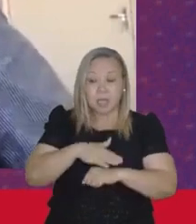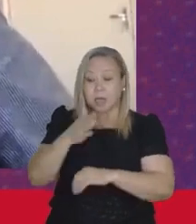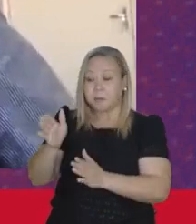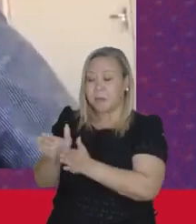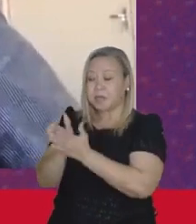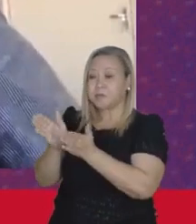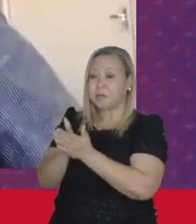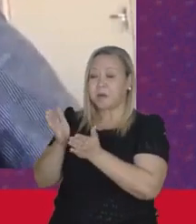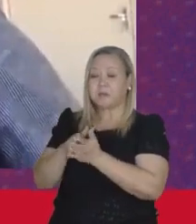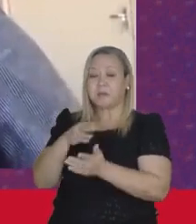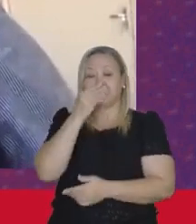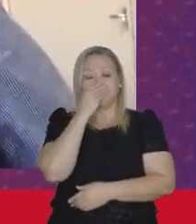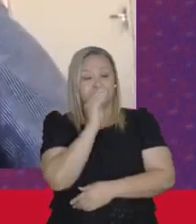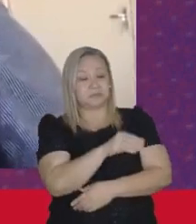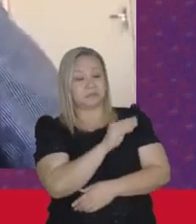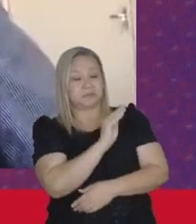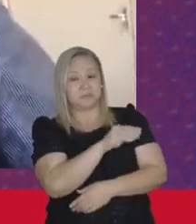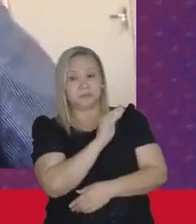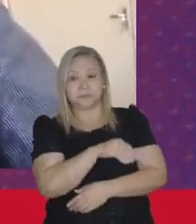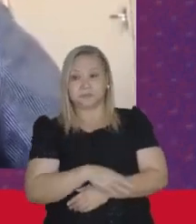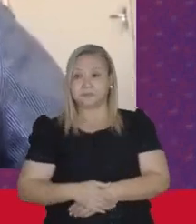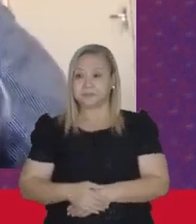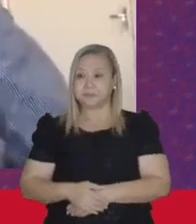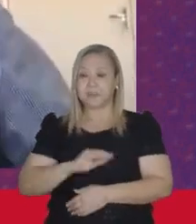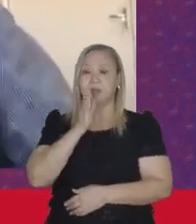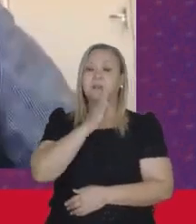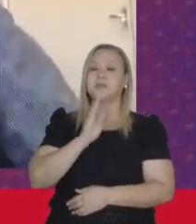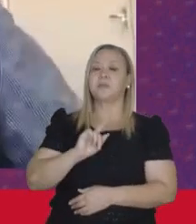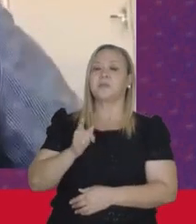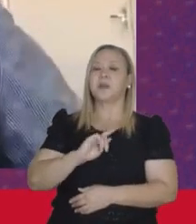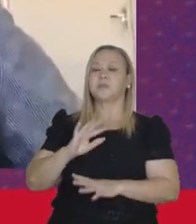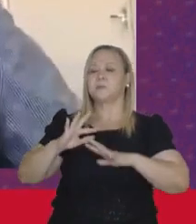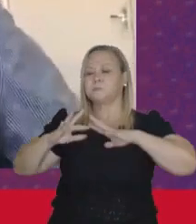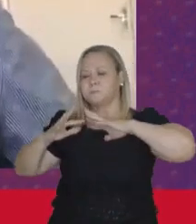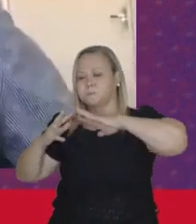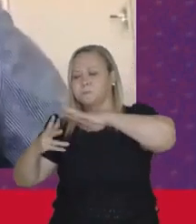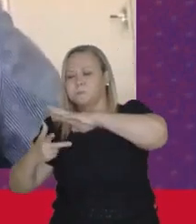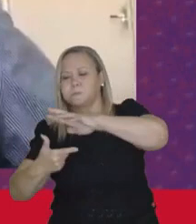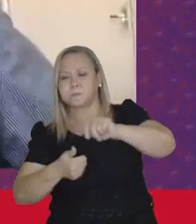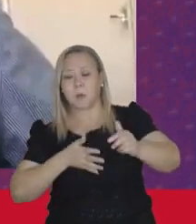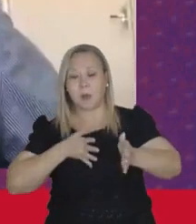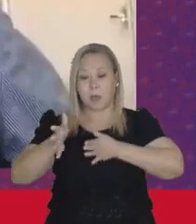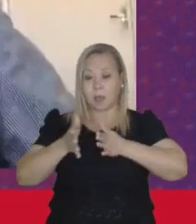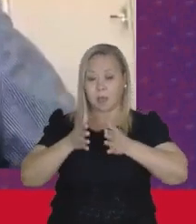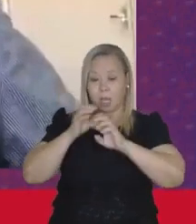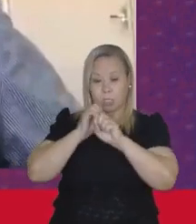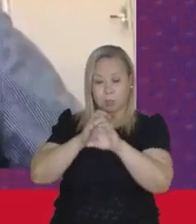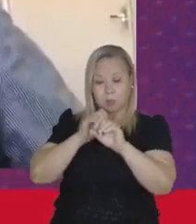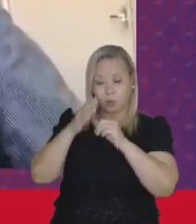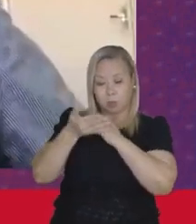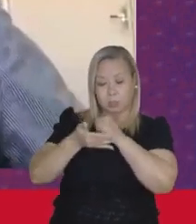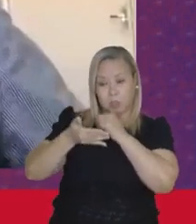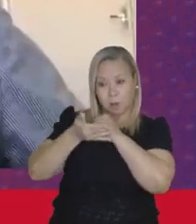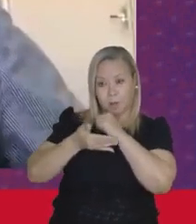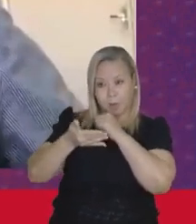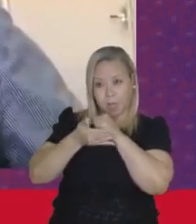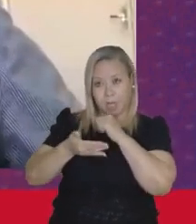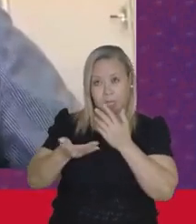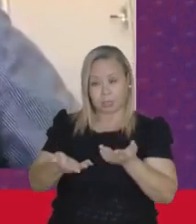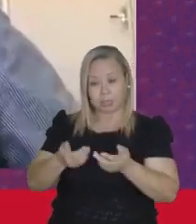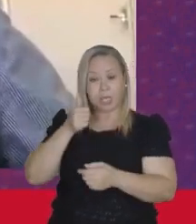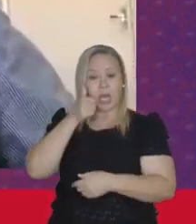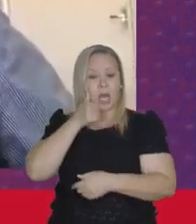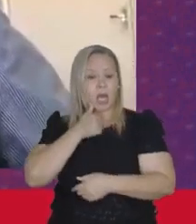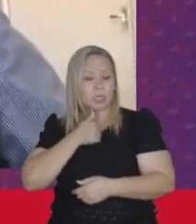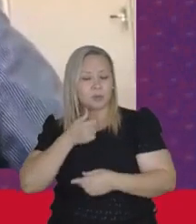são ignoradas. Se o Brasil não universalizou o acesso à educação básica, as meninas